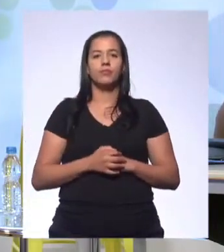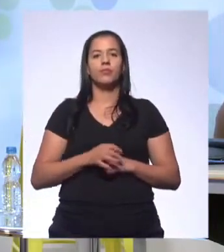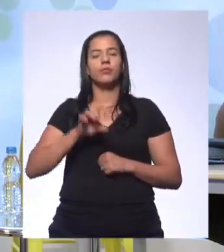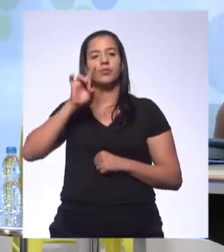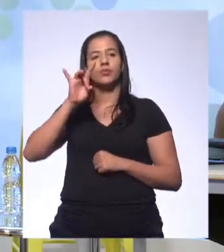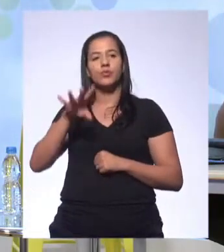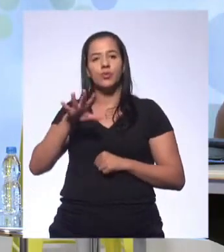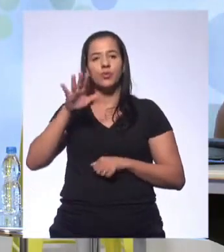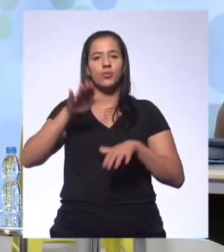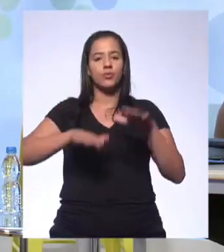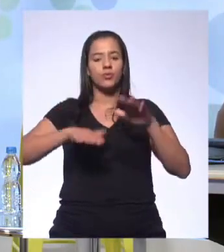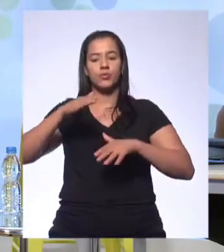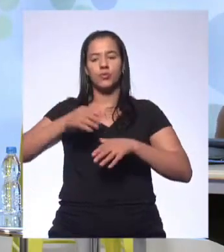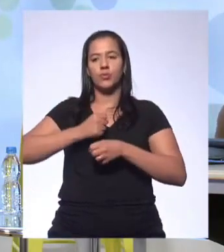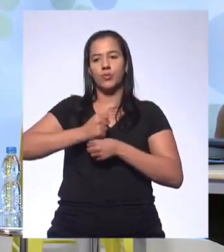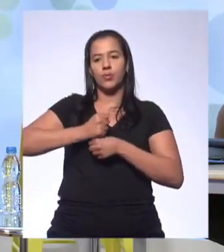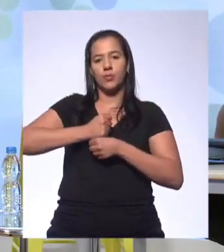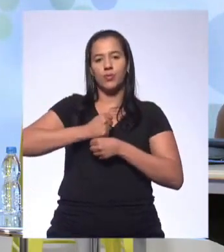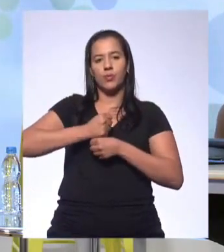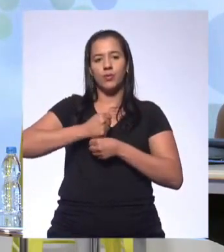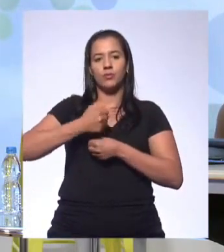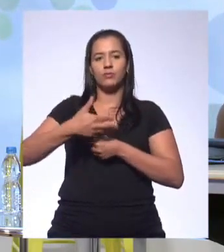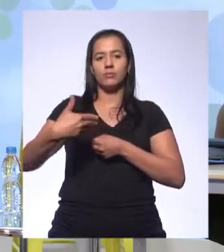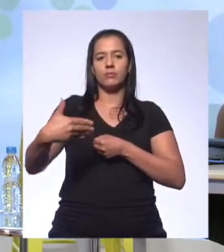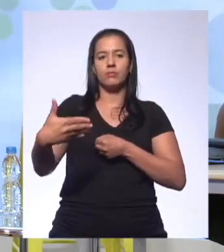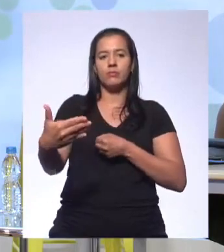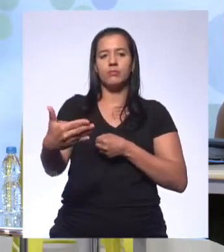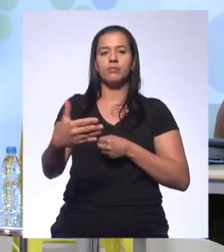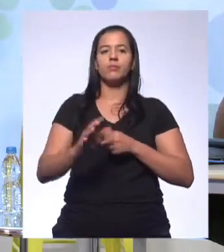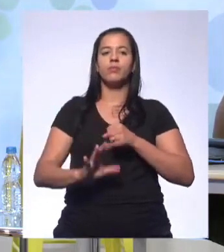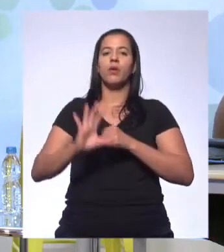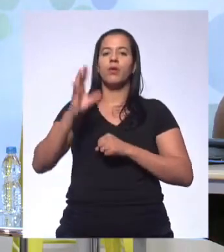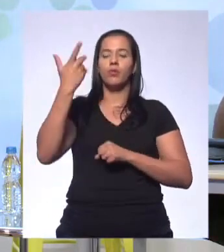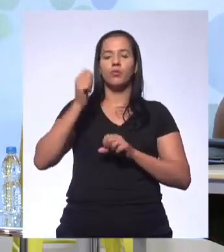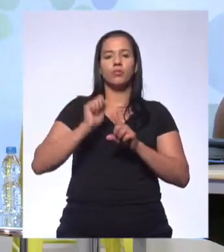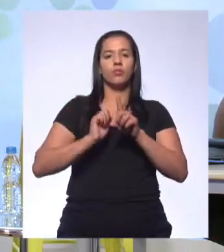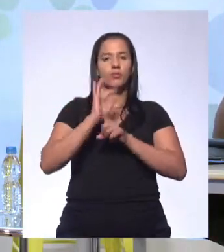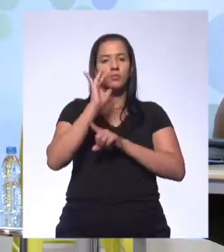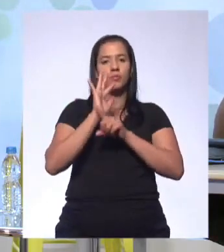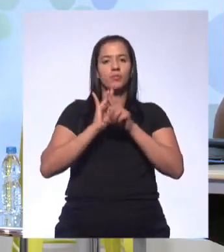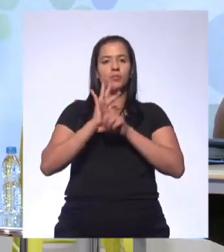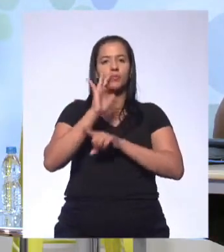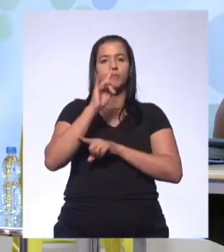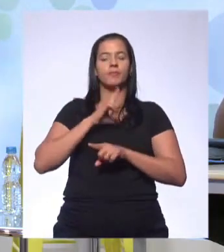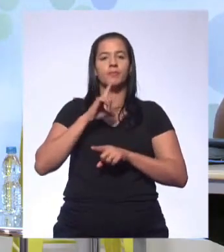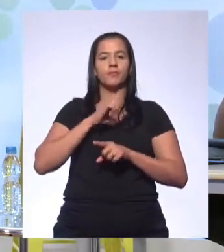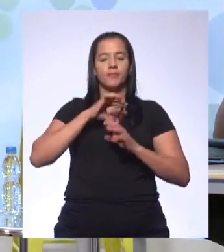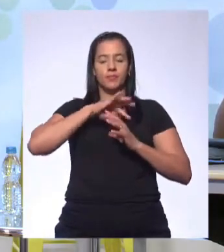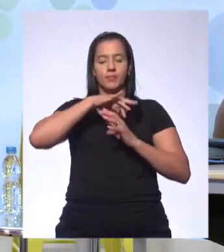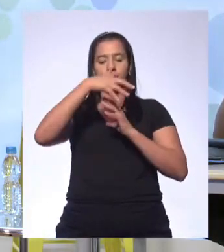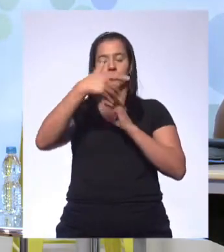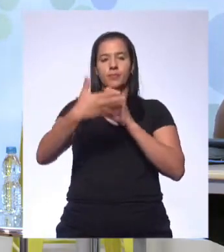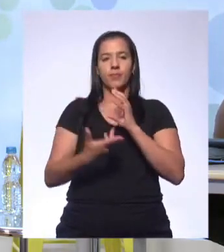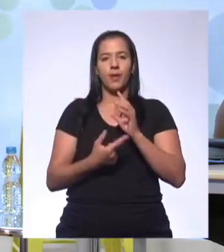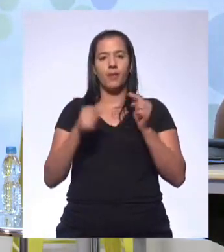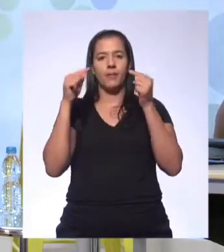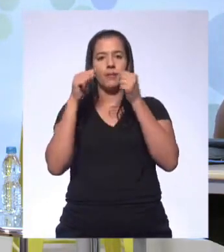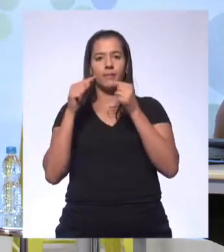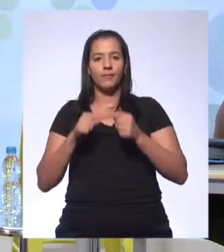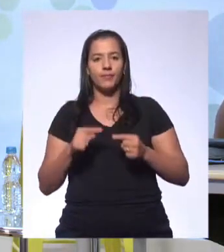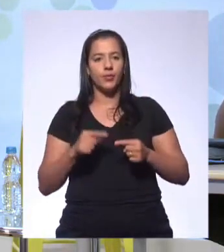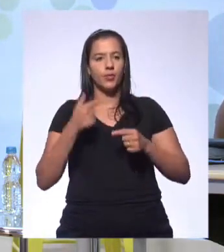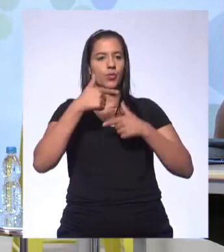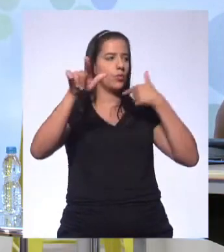que com o passar do tempo, né, alguns gases que são lançados na atmosfera vêm se combinando com